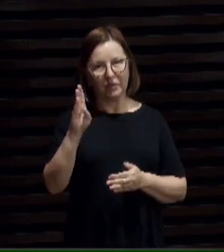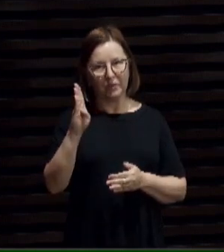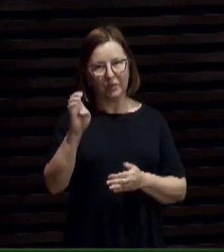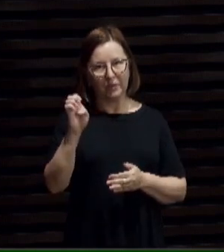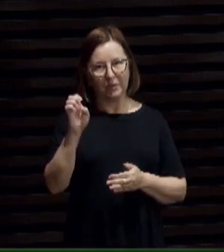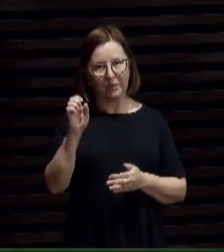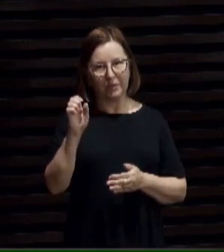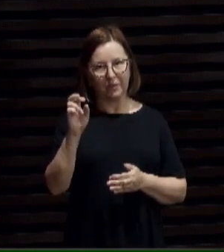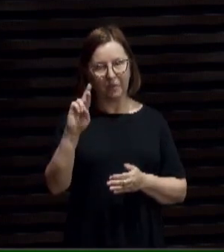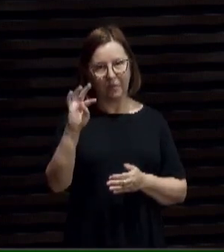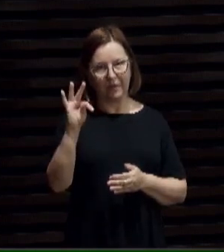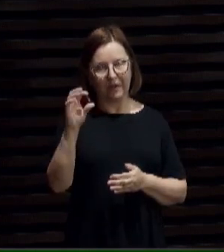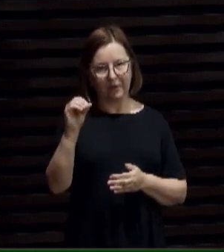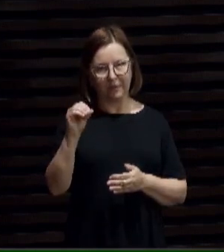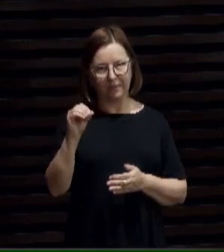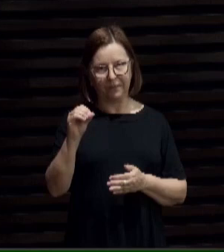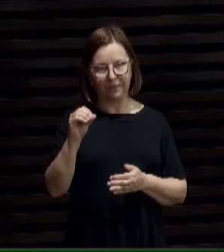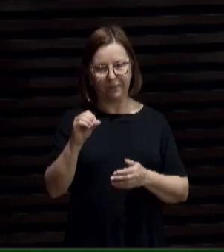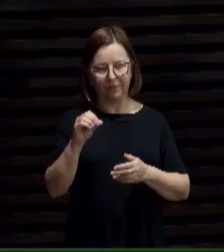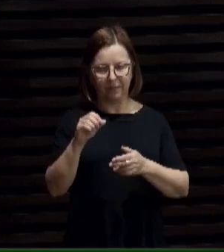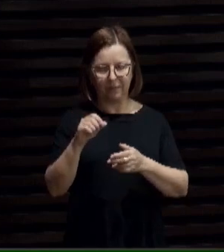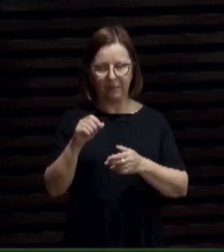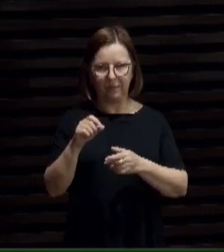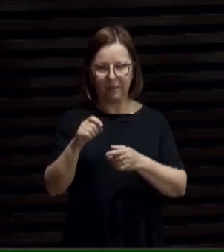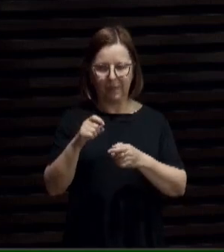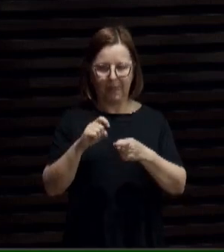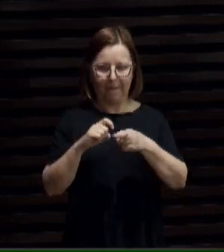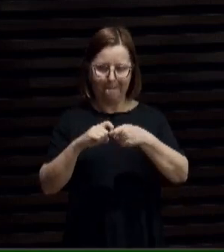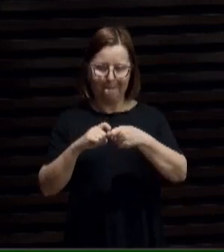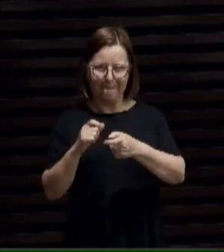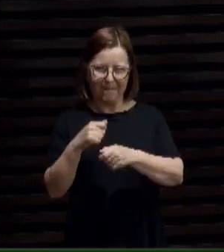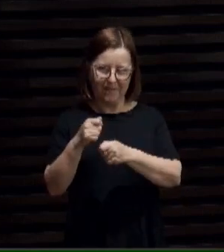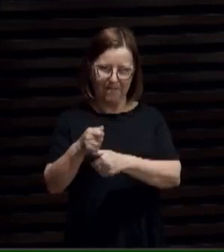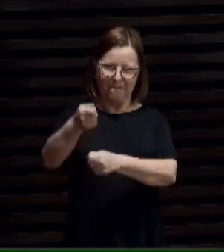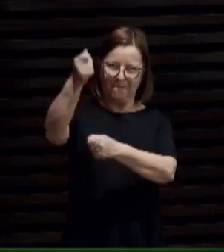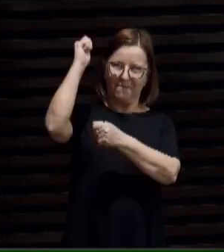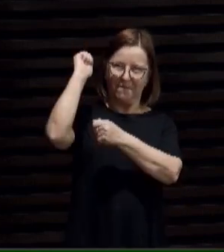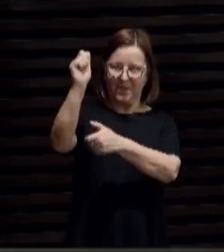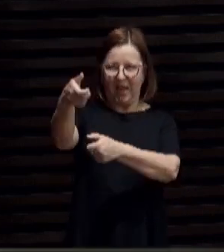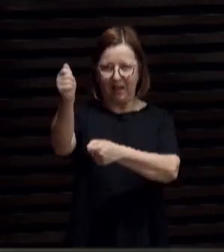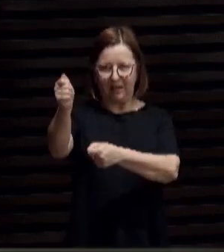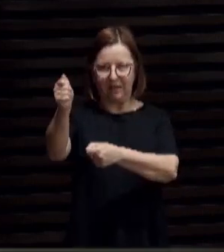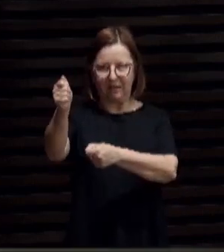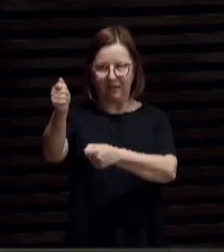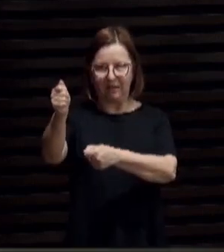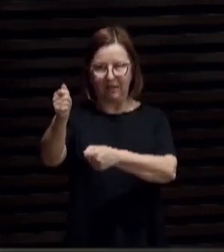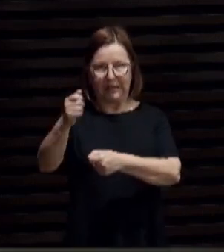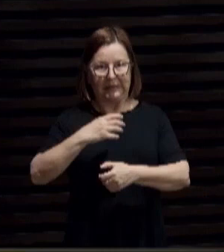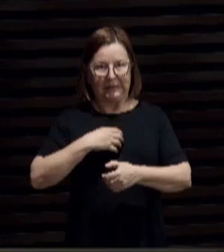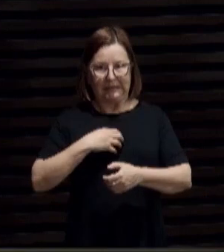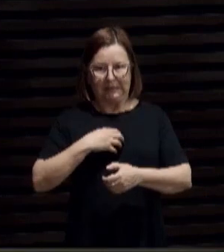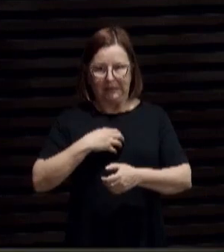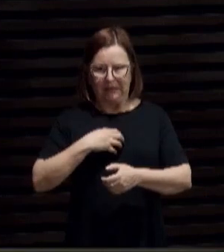Jogamos a isca e, de repente, eu senti que tinha um negócio pesado. Dei